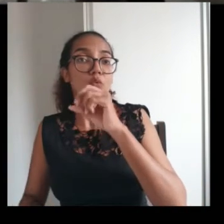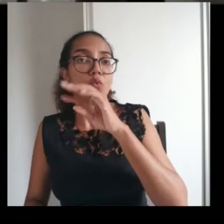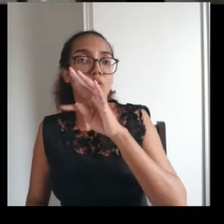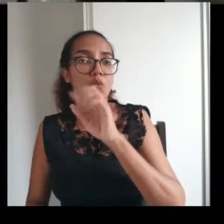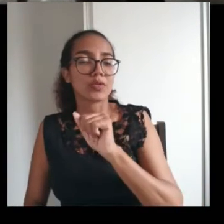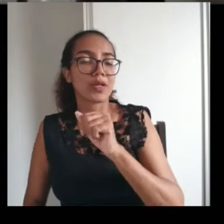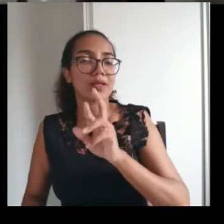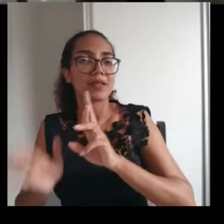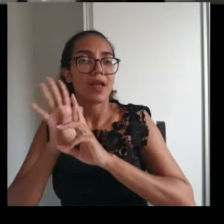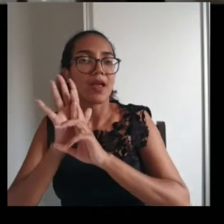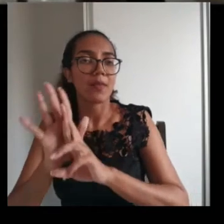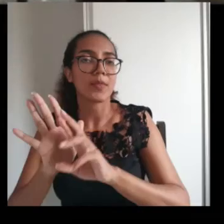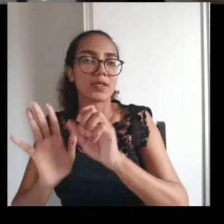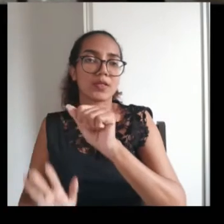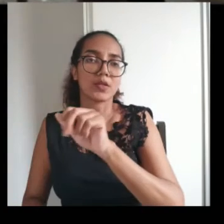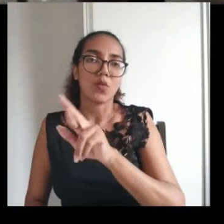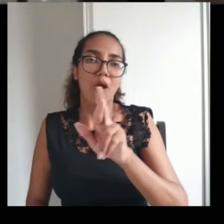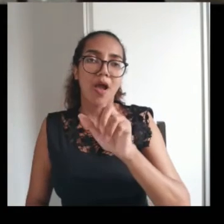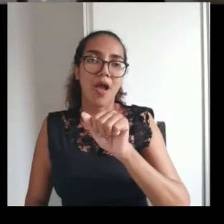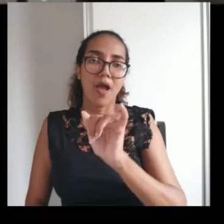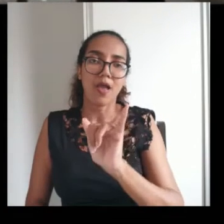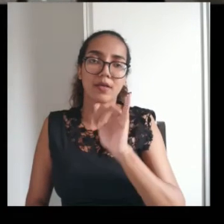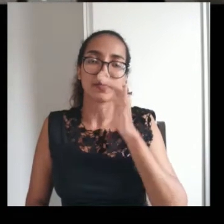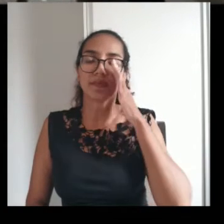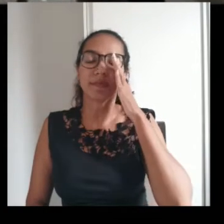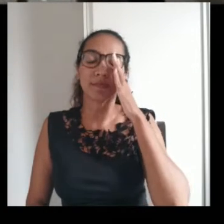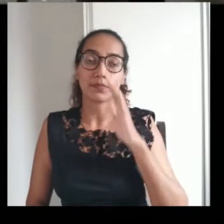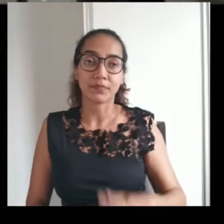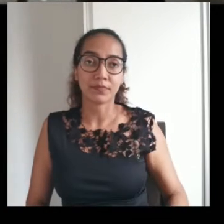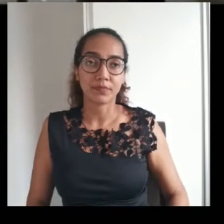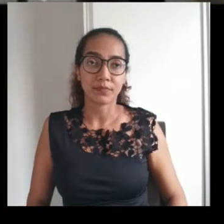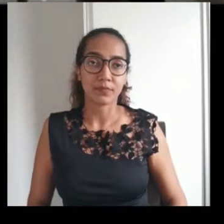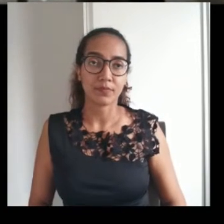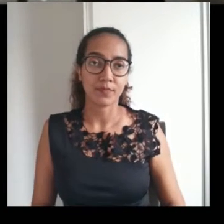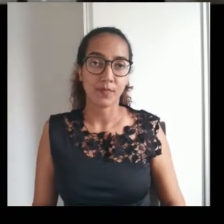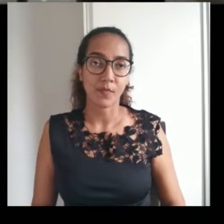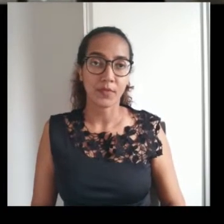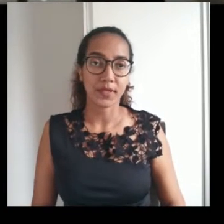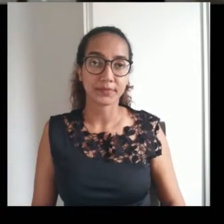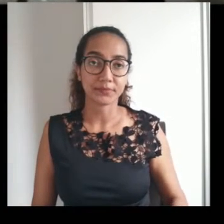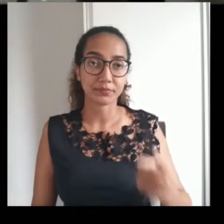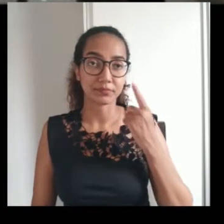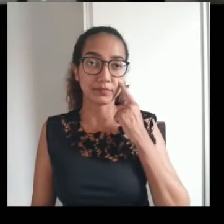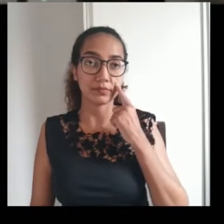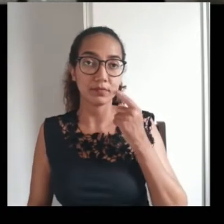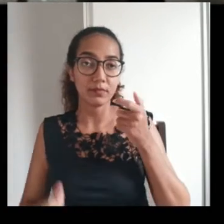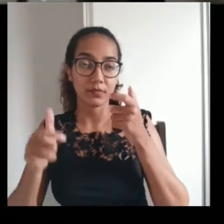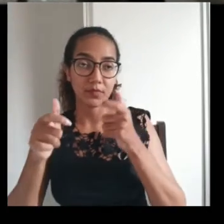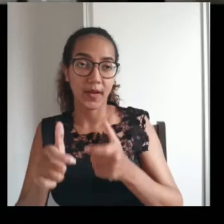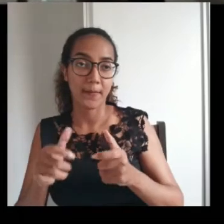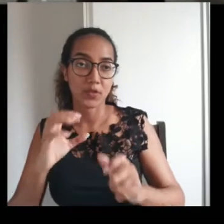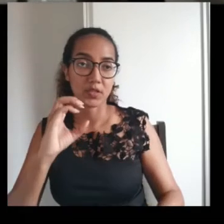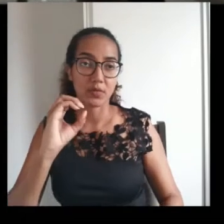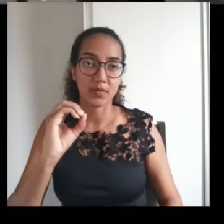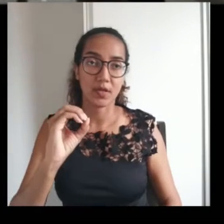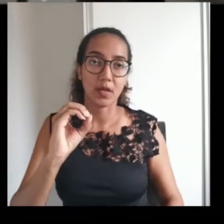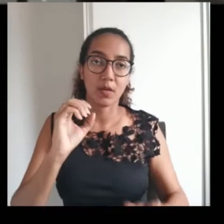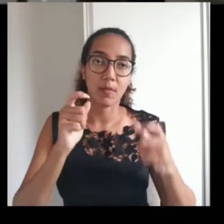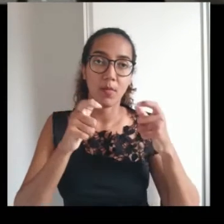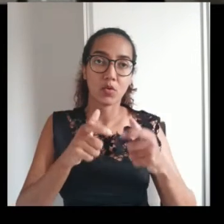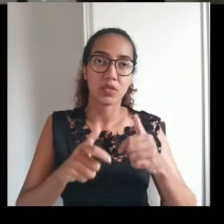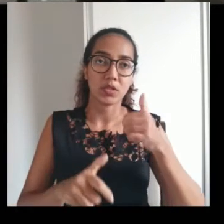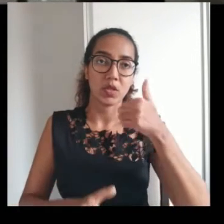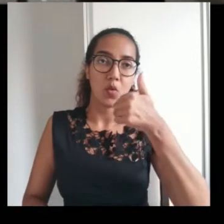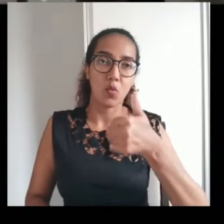aqui das coisas, né? Veja que a posição 0, posição 1,